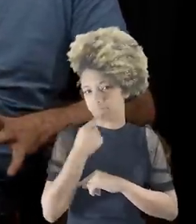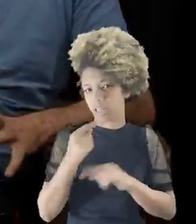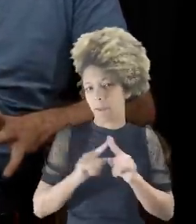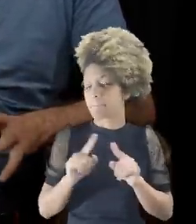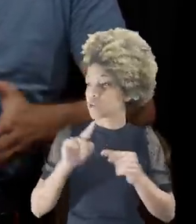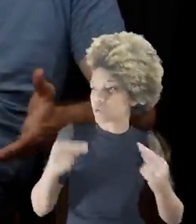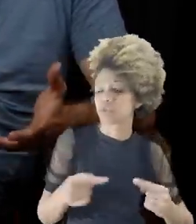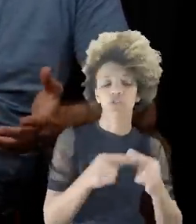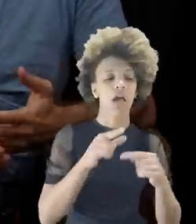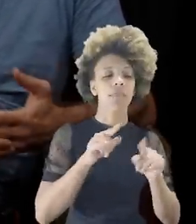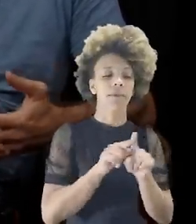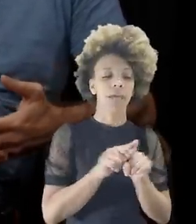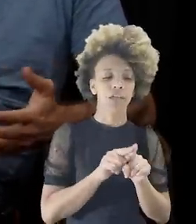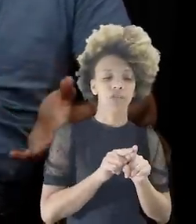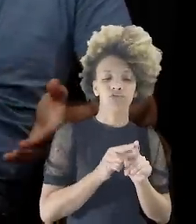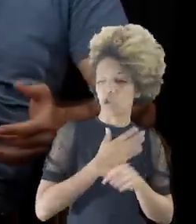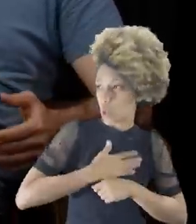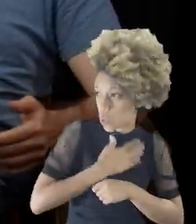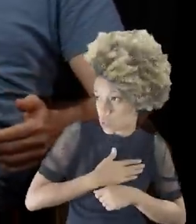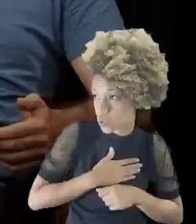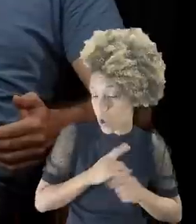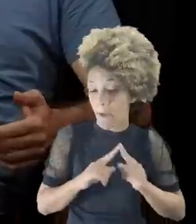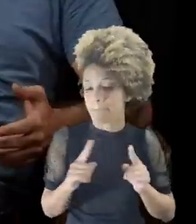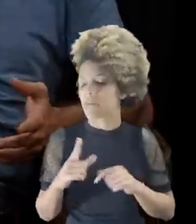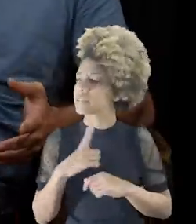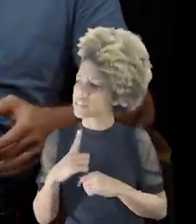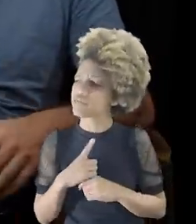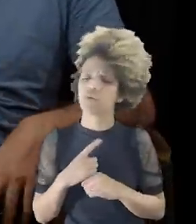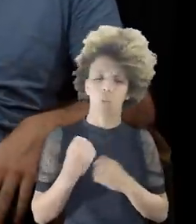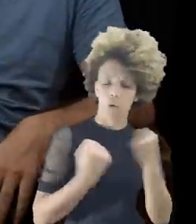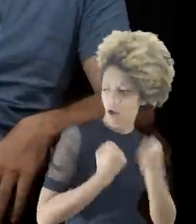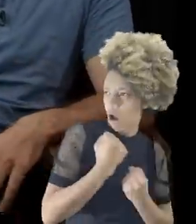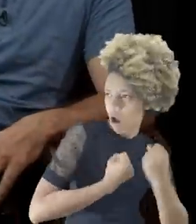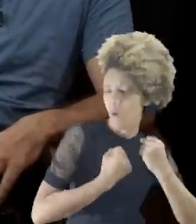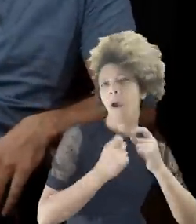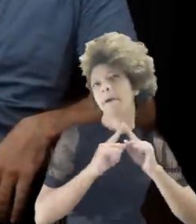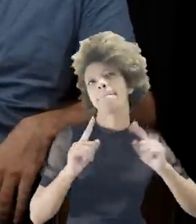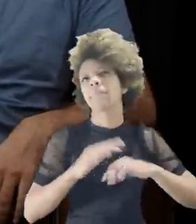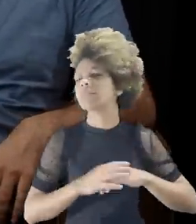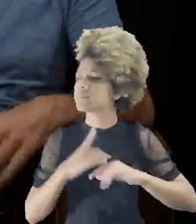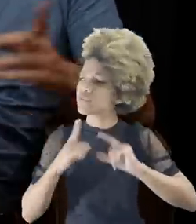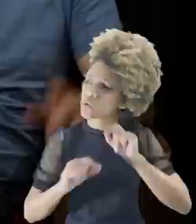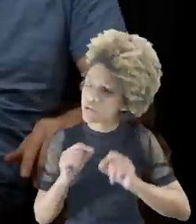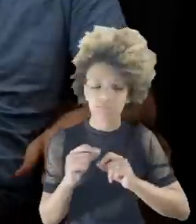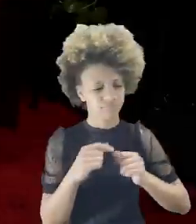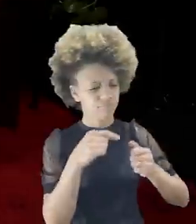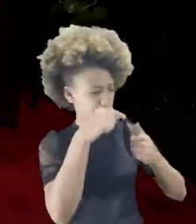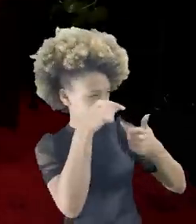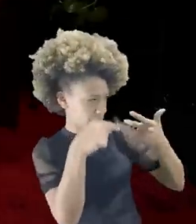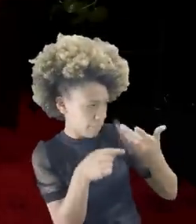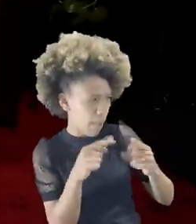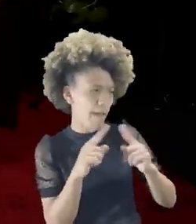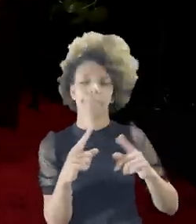no sentido assim de gosto mesmo eu tive no momento que eu gostei de carro também mas isso aqui serve para me levar até cá para cá tá bom